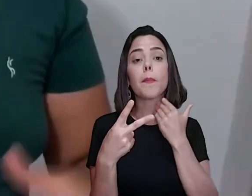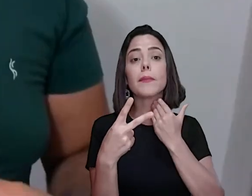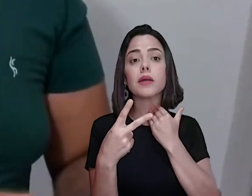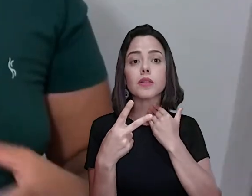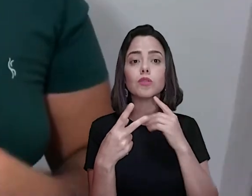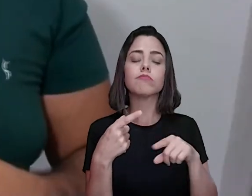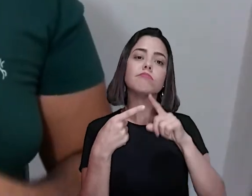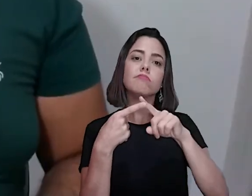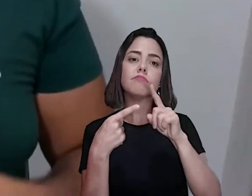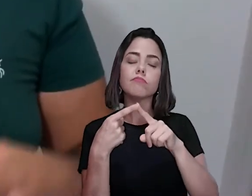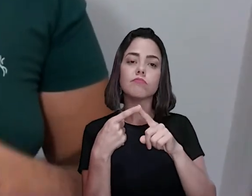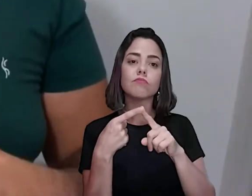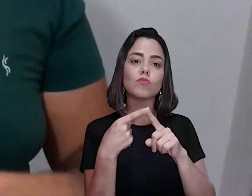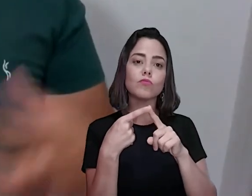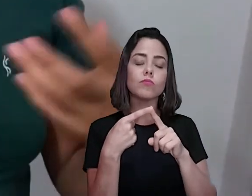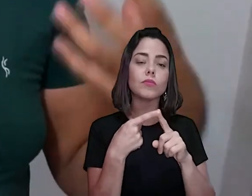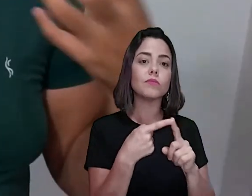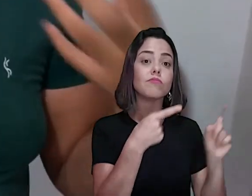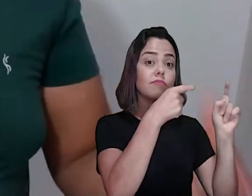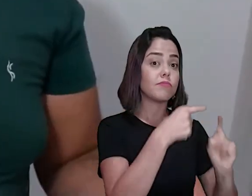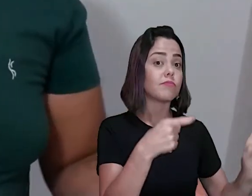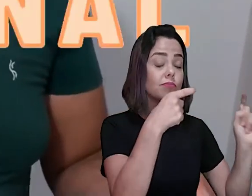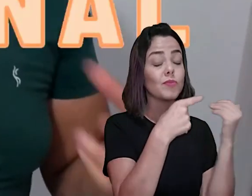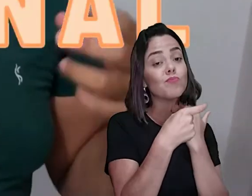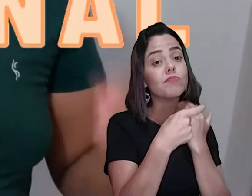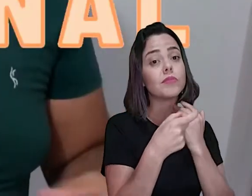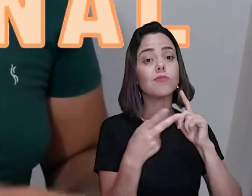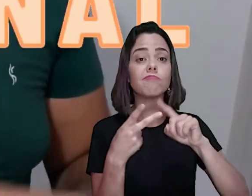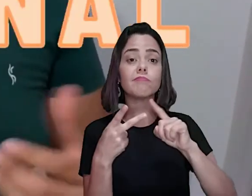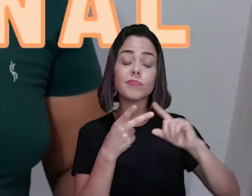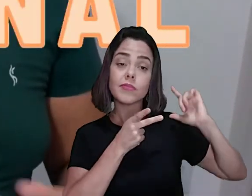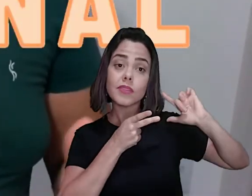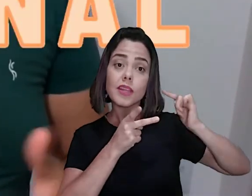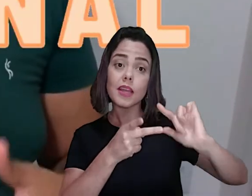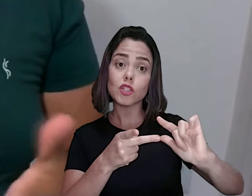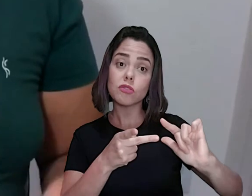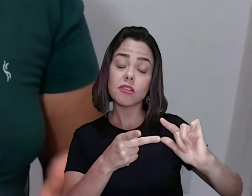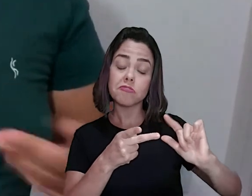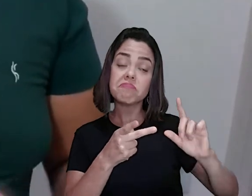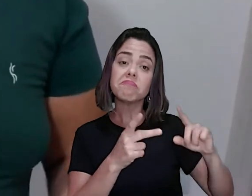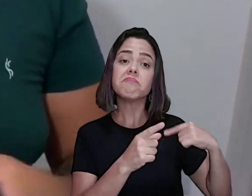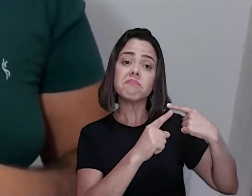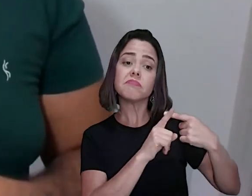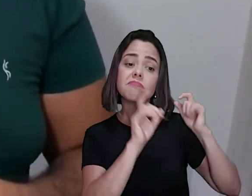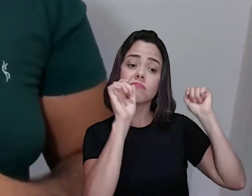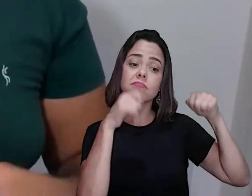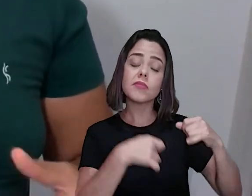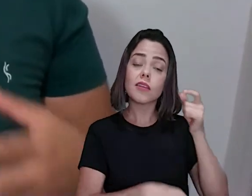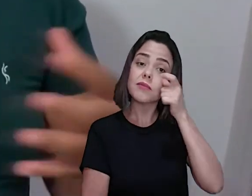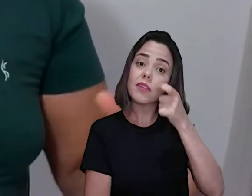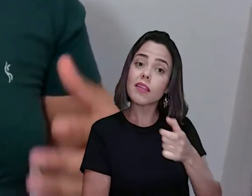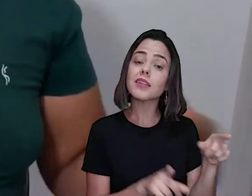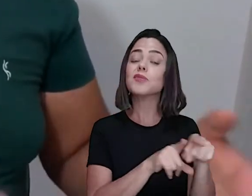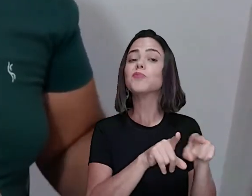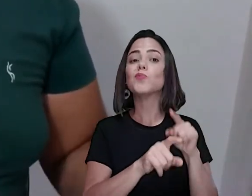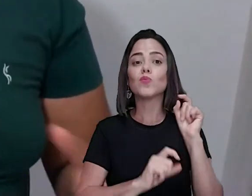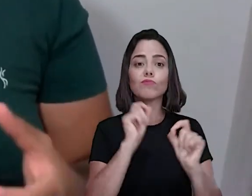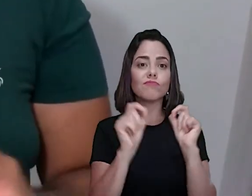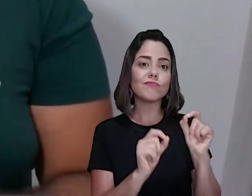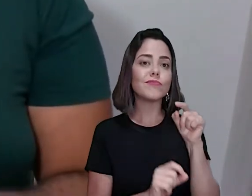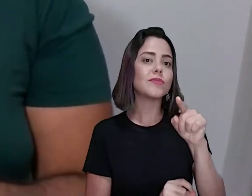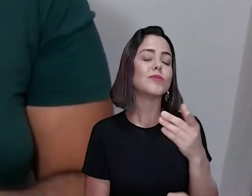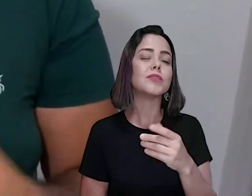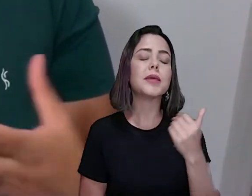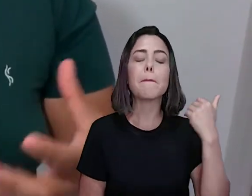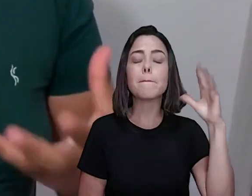contas, uma em um banco digital e uma em um banco tradicional. Se você quiser ter até mais que isso, talvez seja interessante justamente para você ter